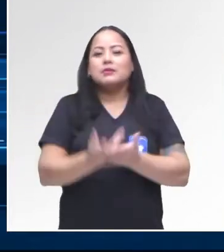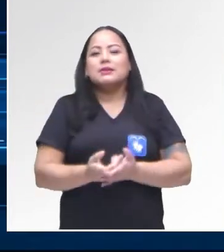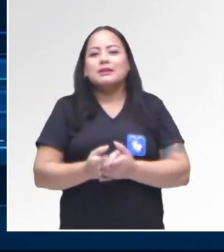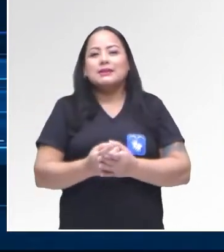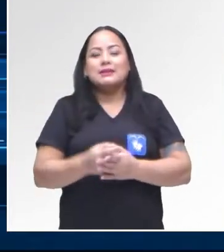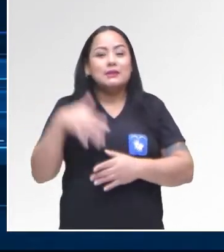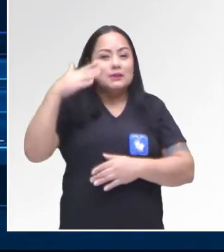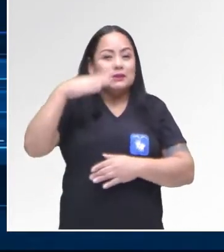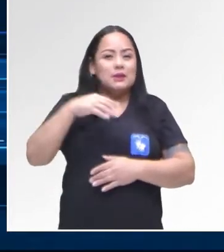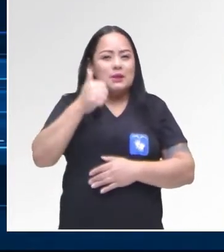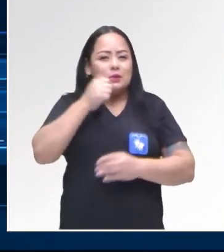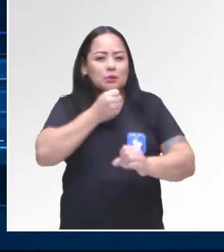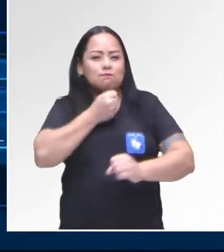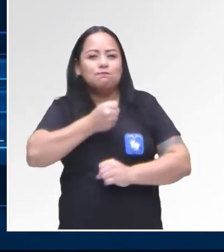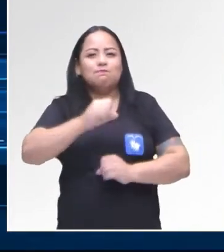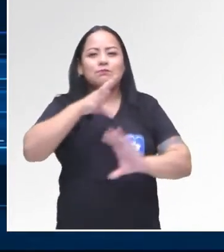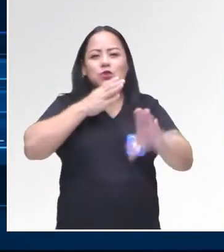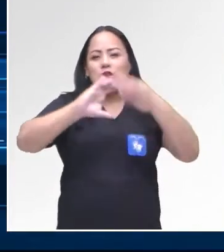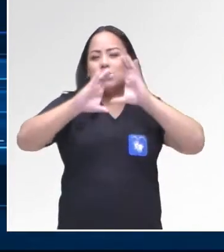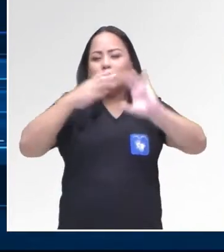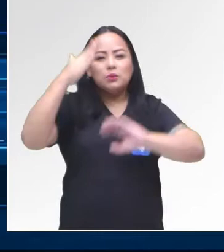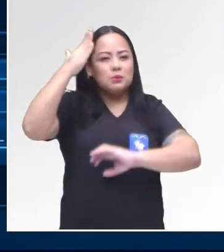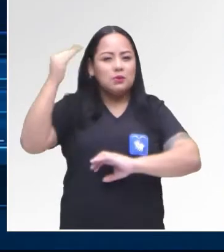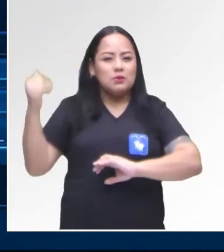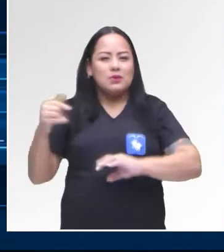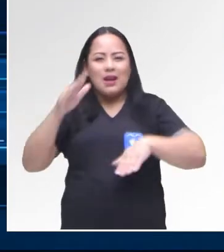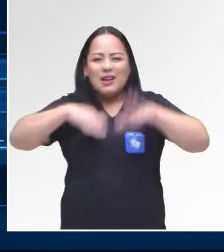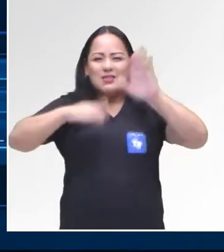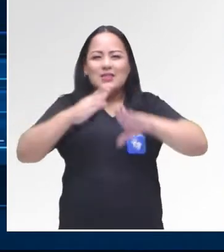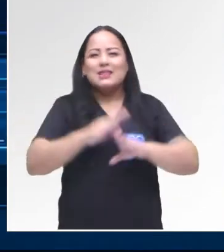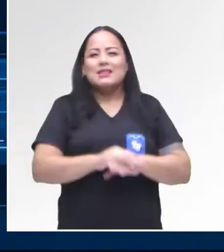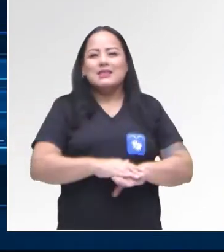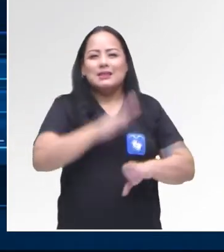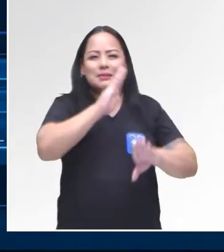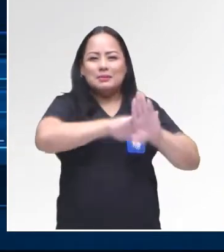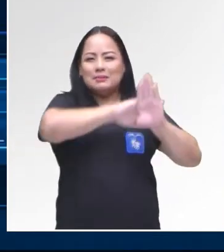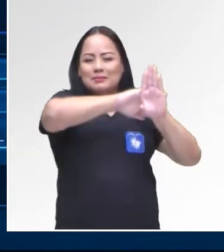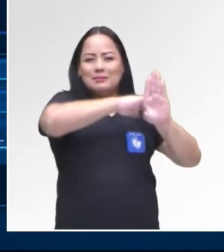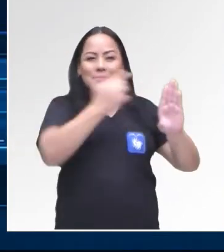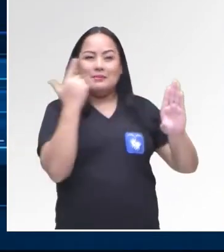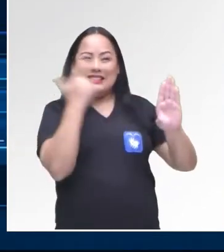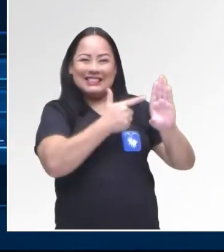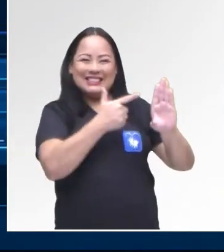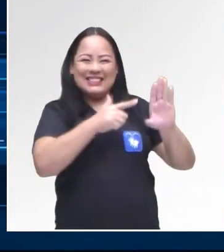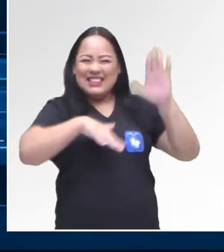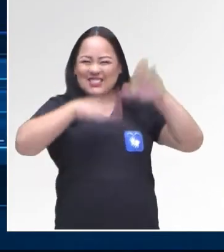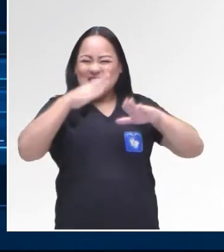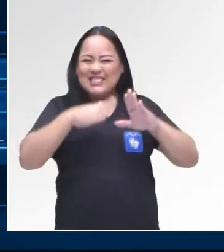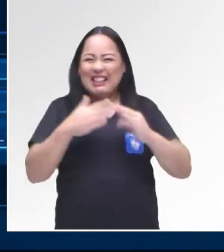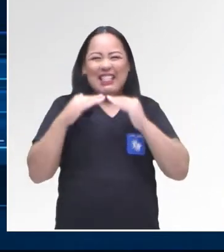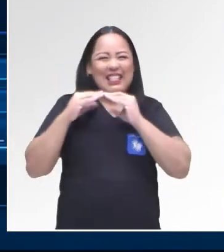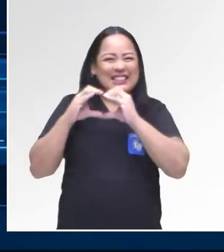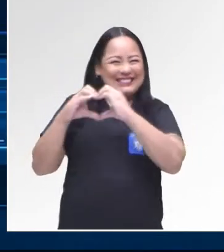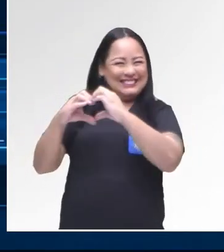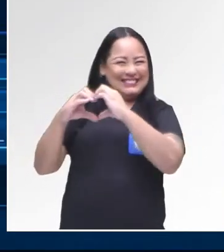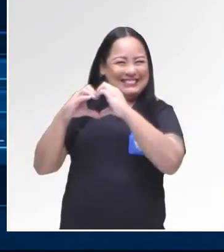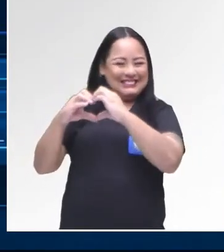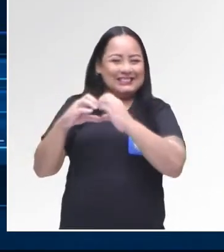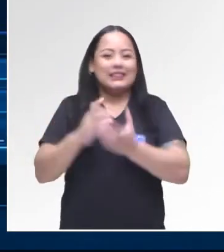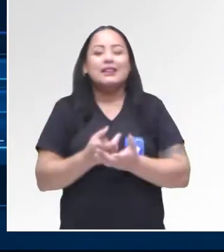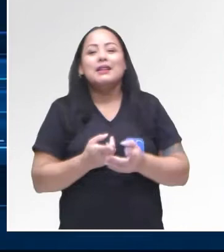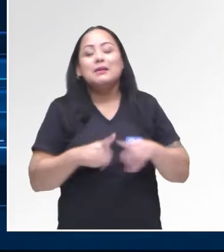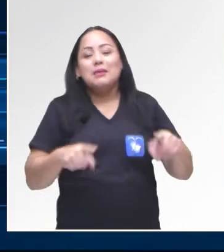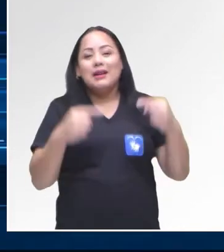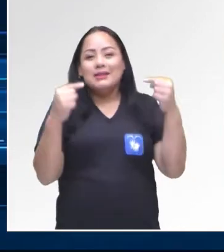cantores, nós no dia a dia, até de forma irônica às vezes, fazemos o coração para outra pessoa, mas o coração está muito